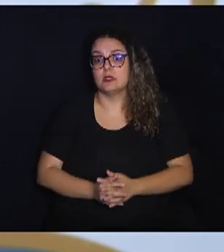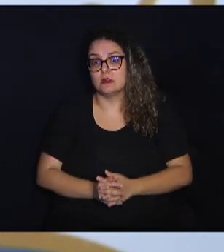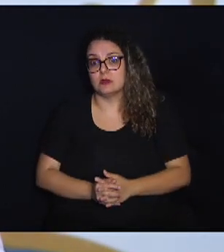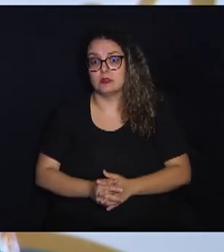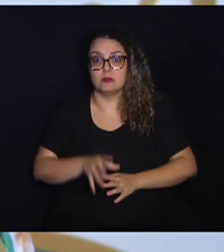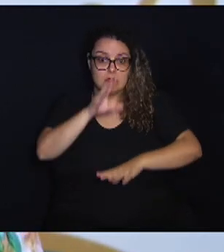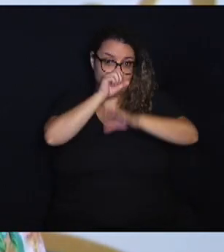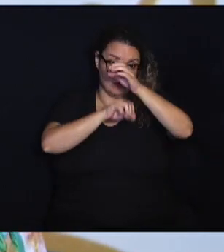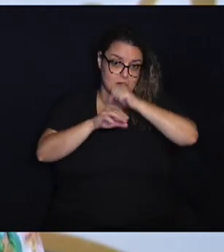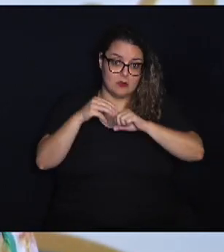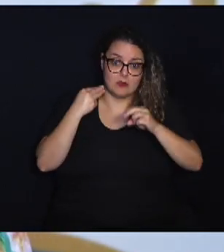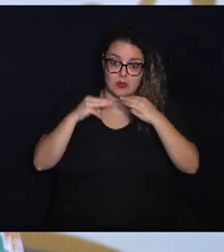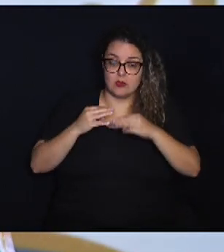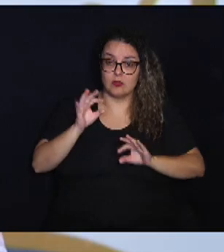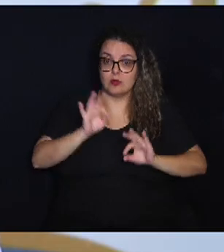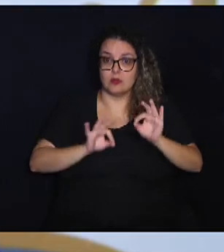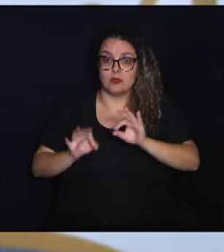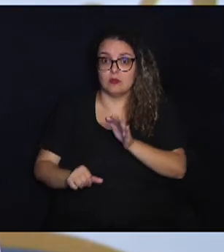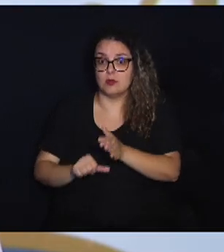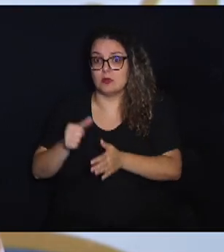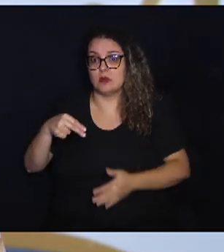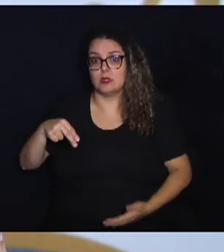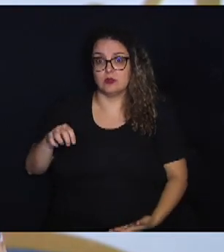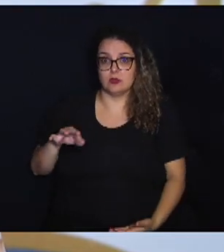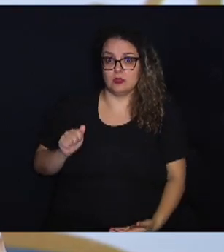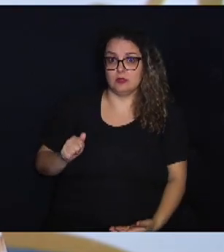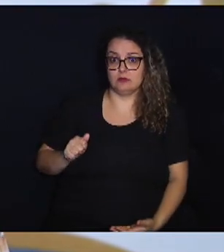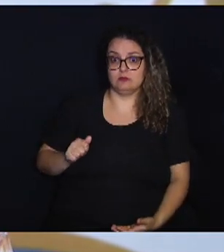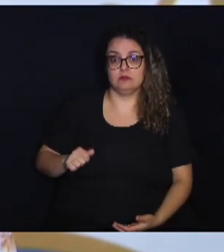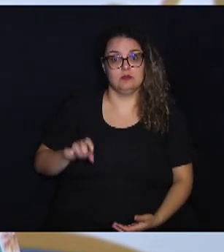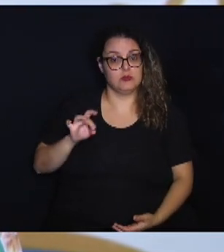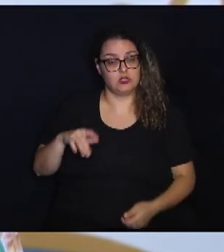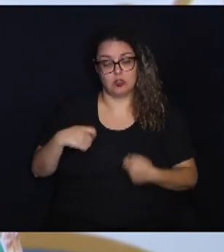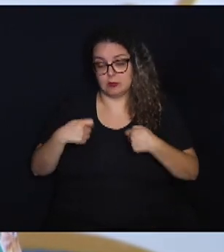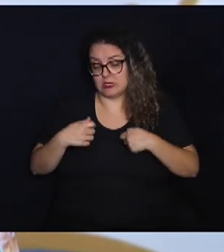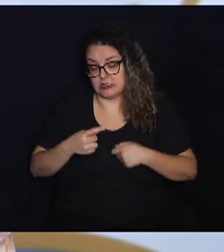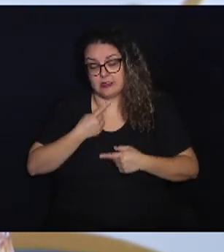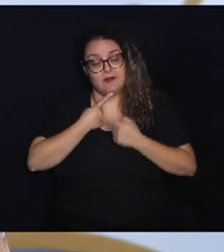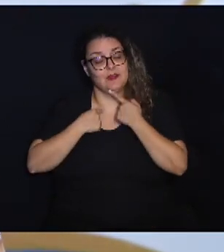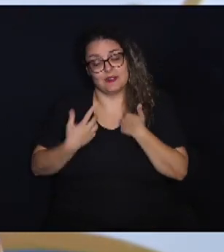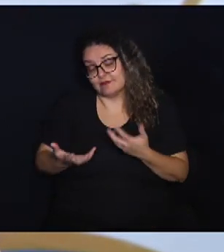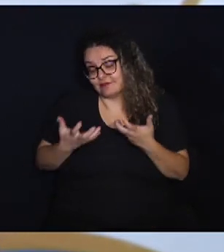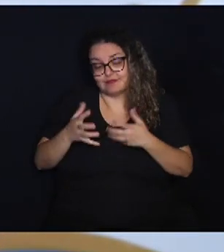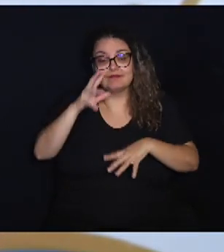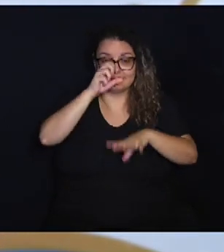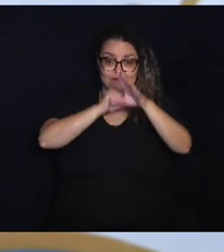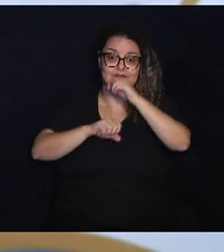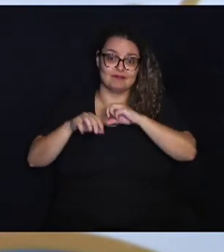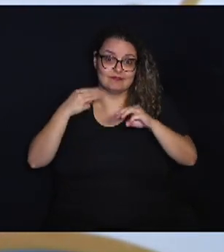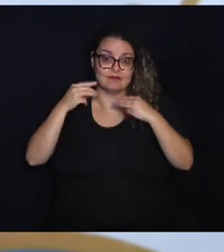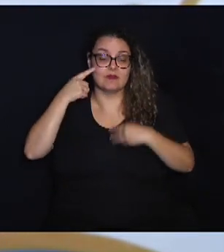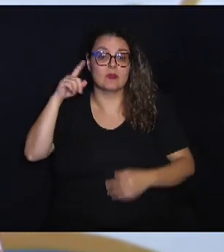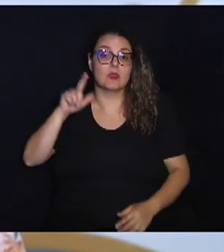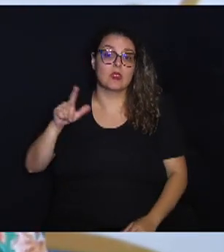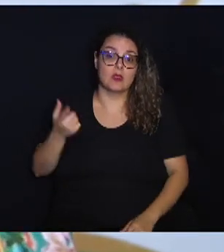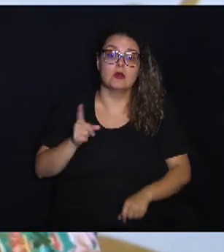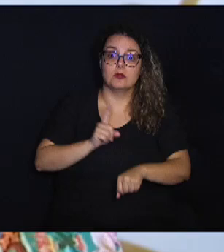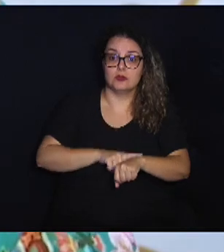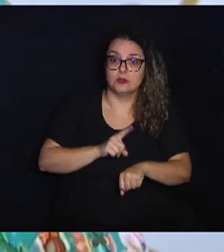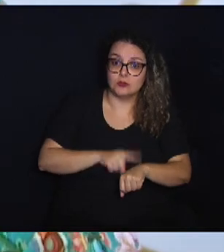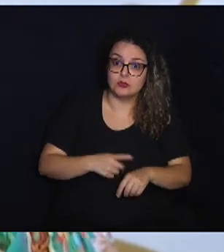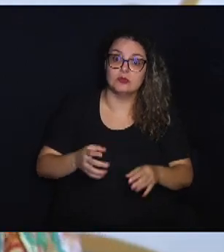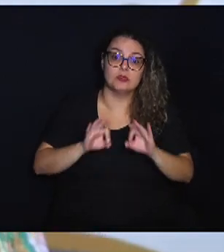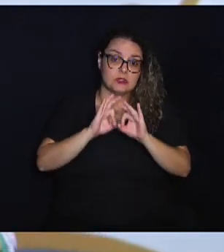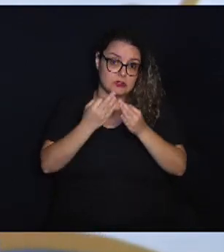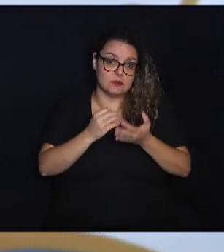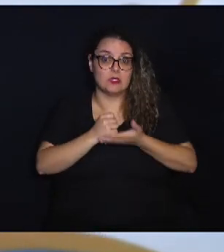aprender música? No projeto Primeira Nota, só precisa ter vontade, querer aprender música, né? Logicamente, a disponibilidade das